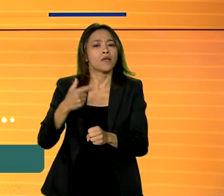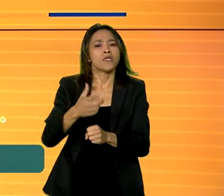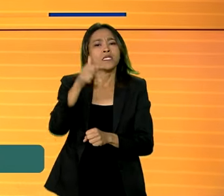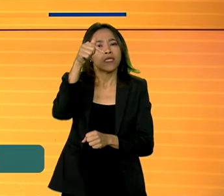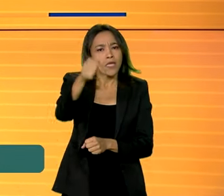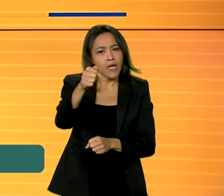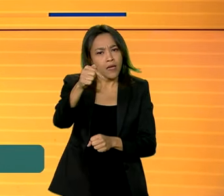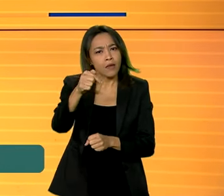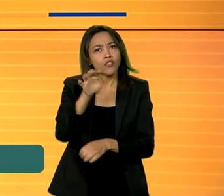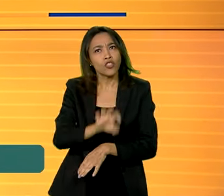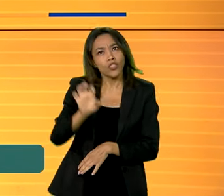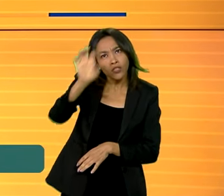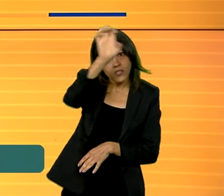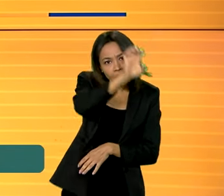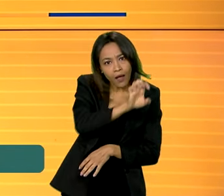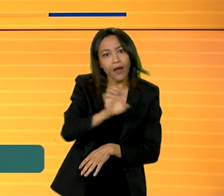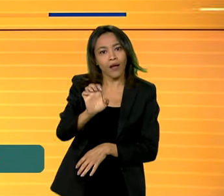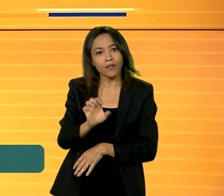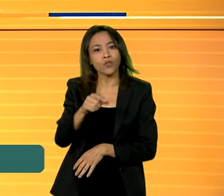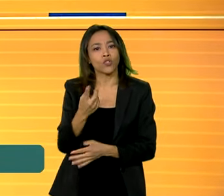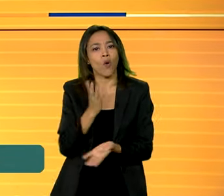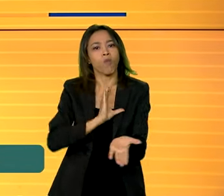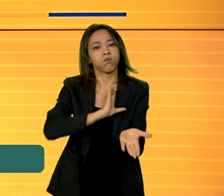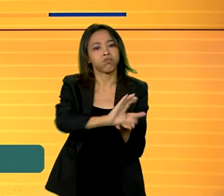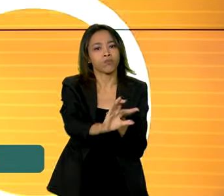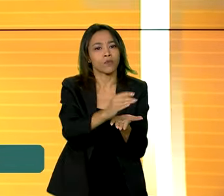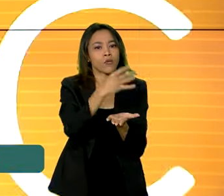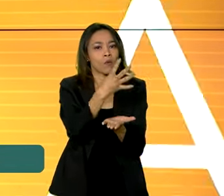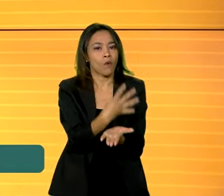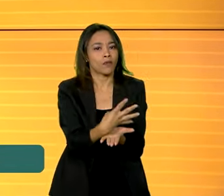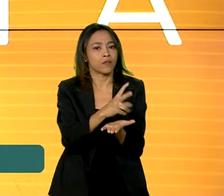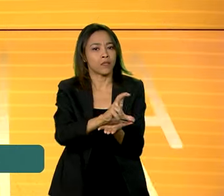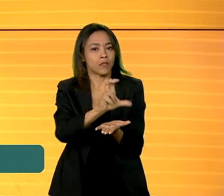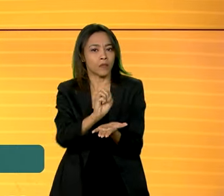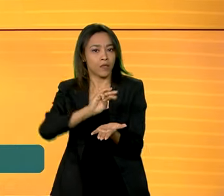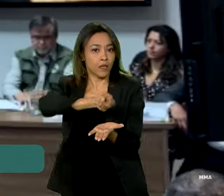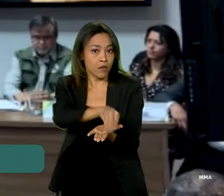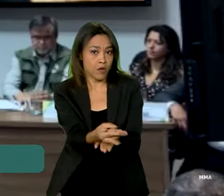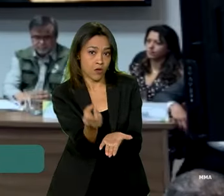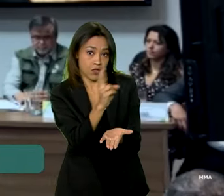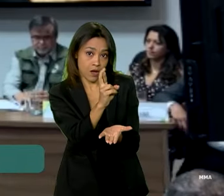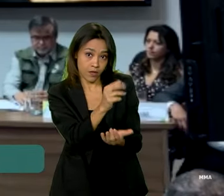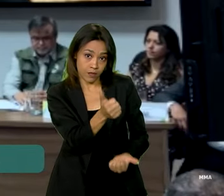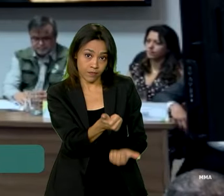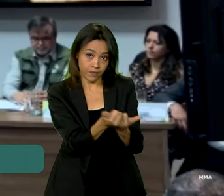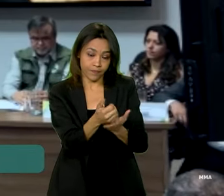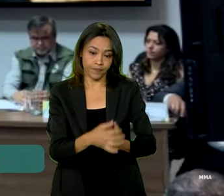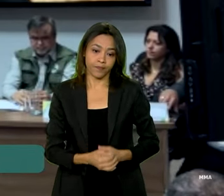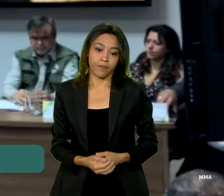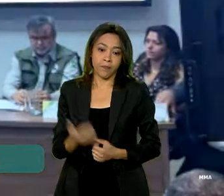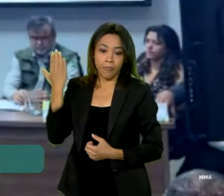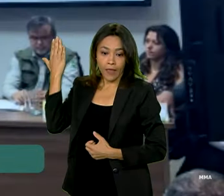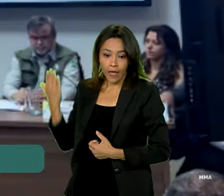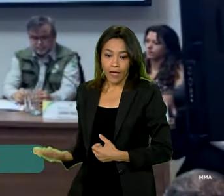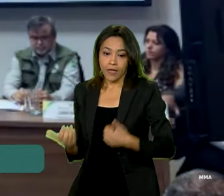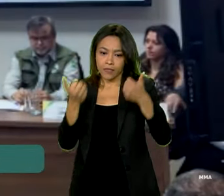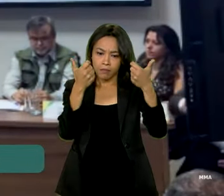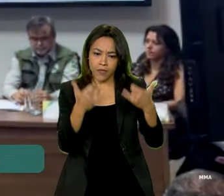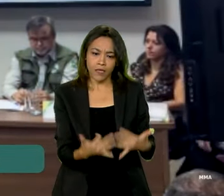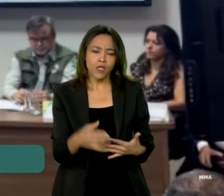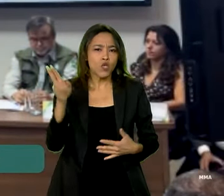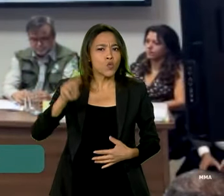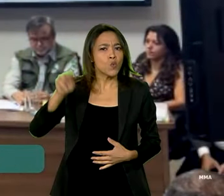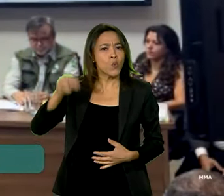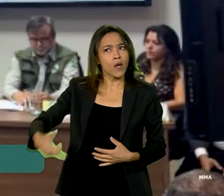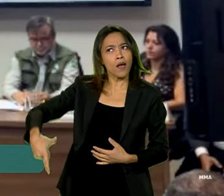com recursos na ordem de 450 milhões de reais. Nunca houve uma necessidade tão